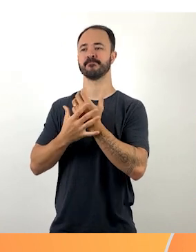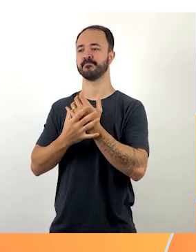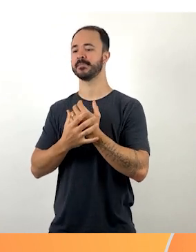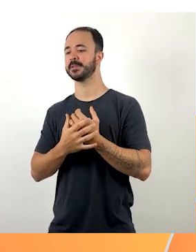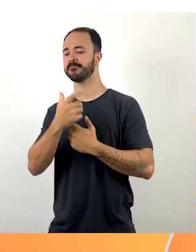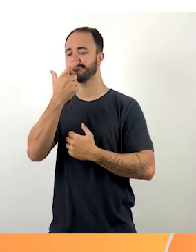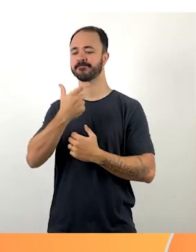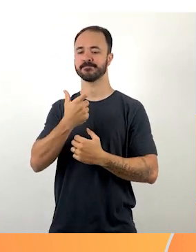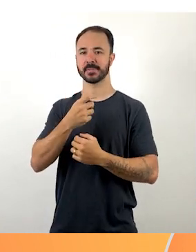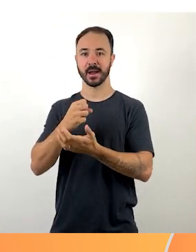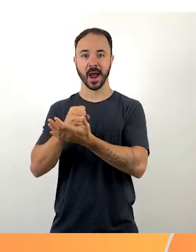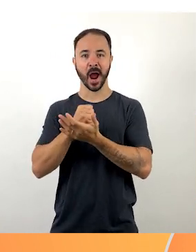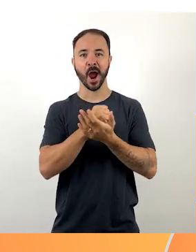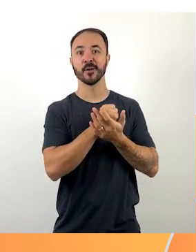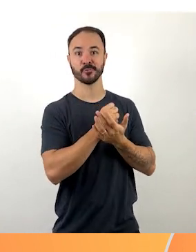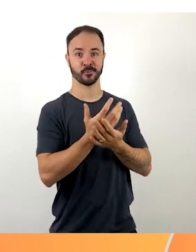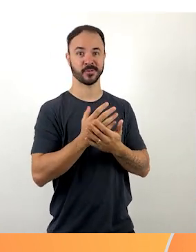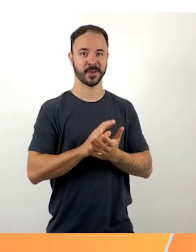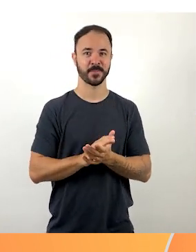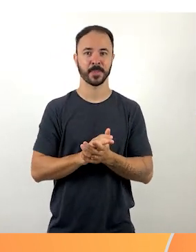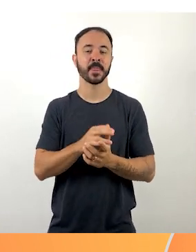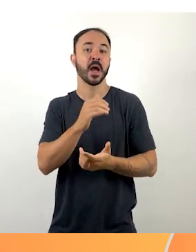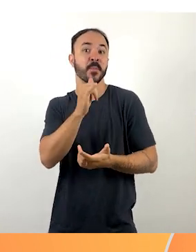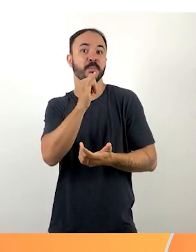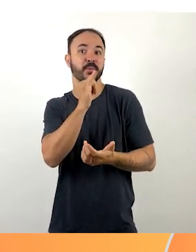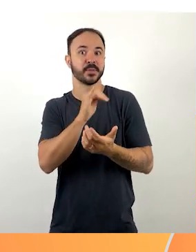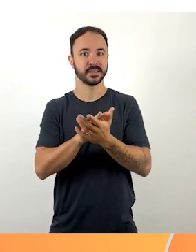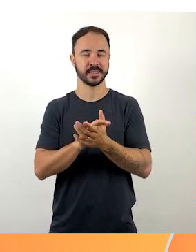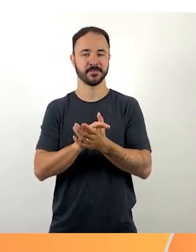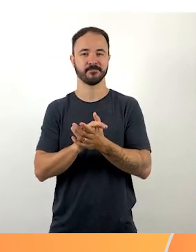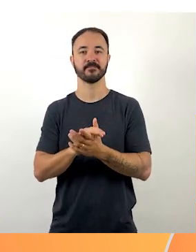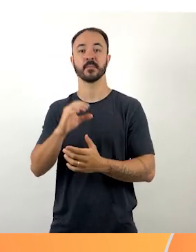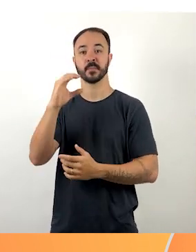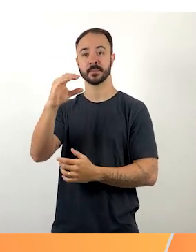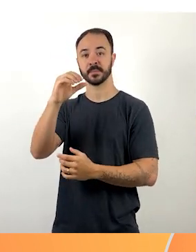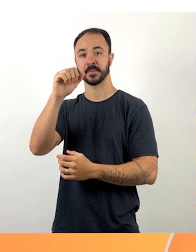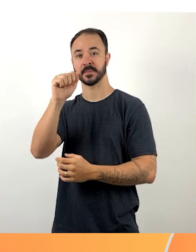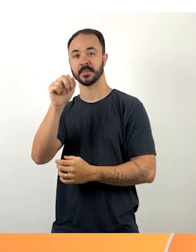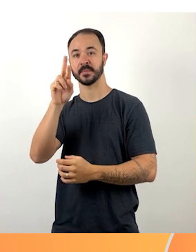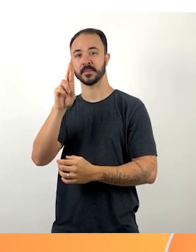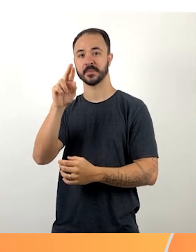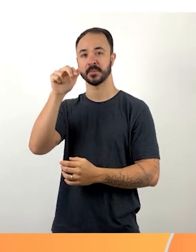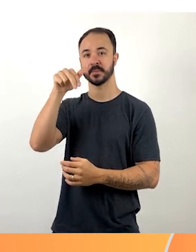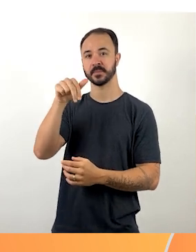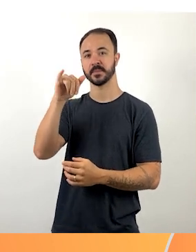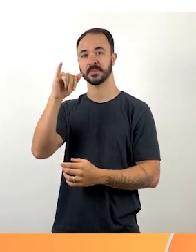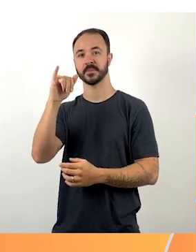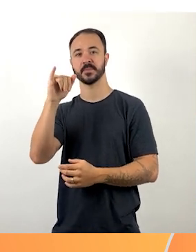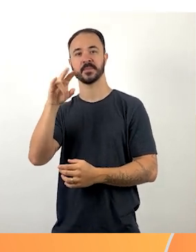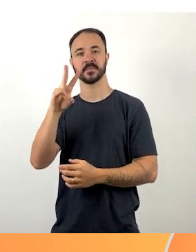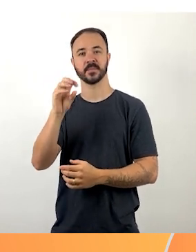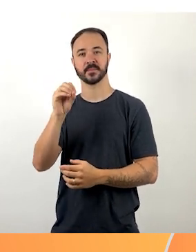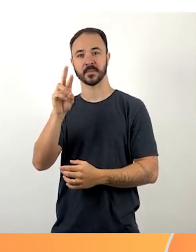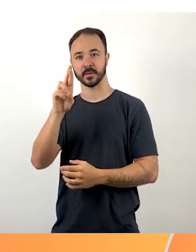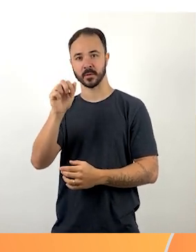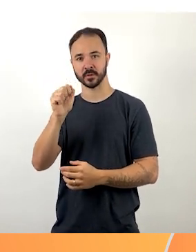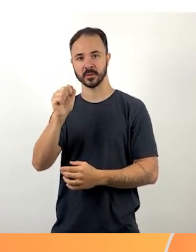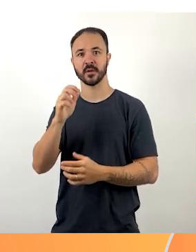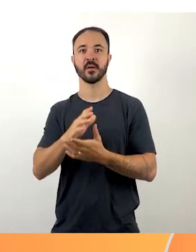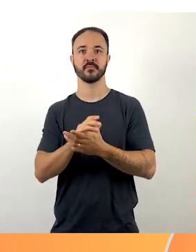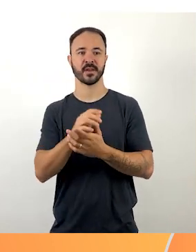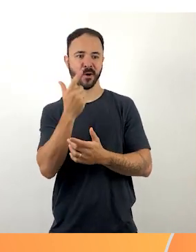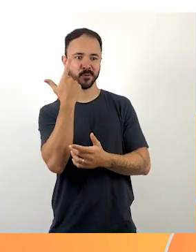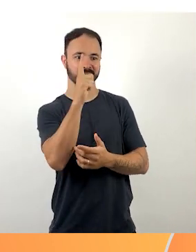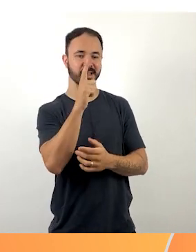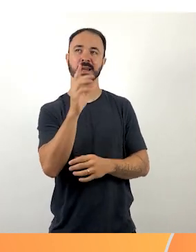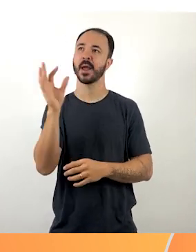temos o caso das plantas carnívoras, que prendem o inseto no seu interior. Consequentemente, você tem uma defesa tanto química como física.